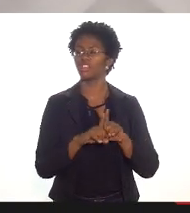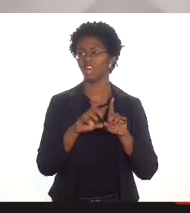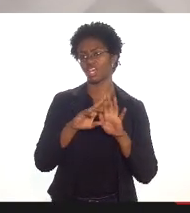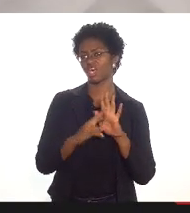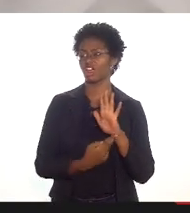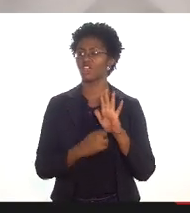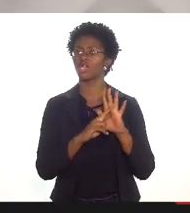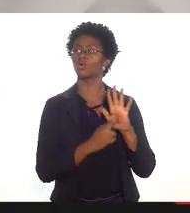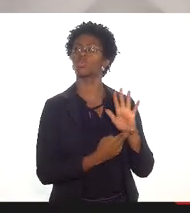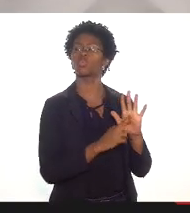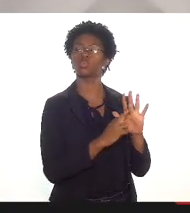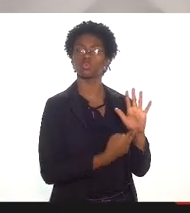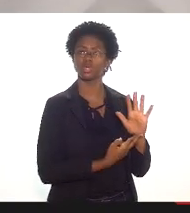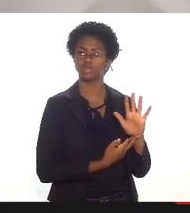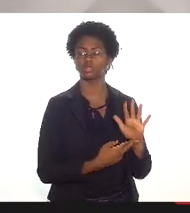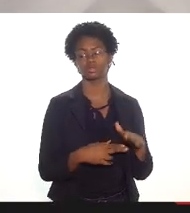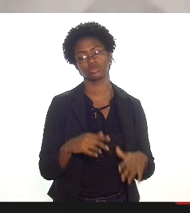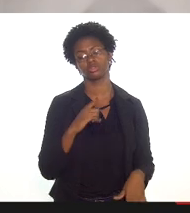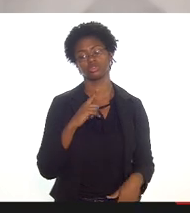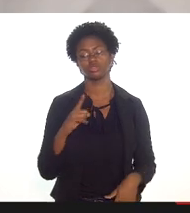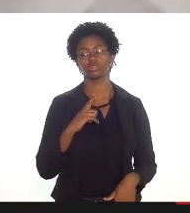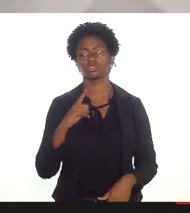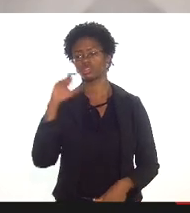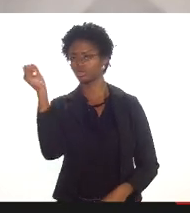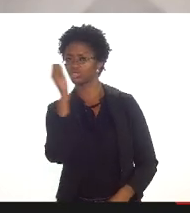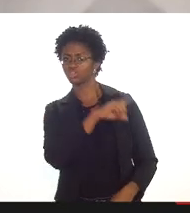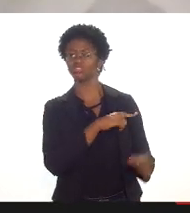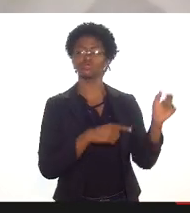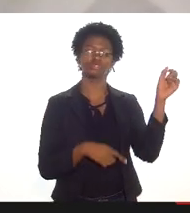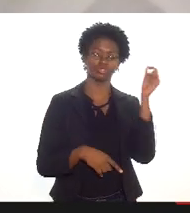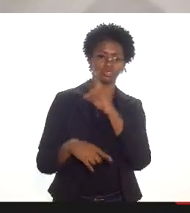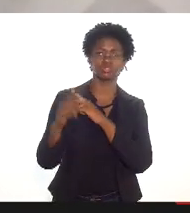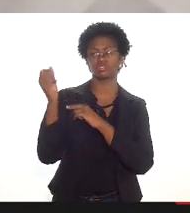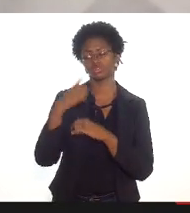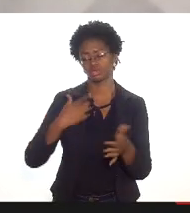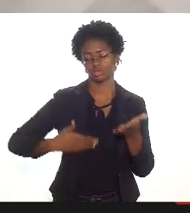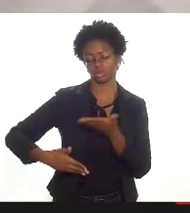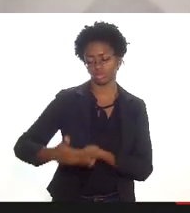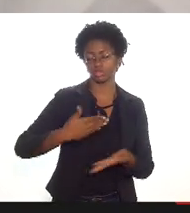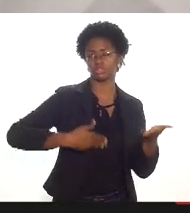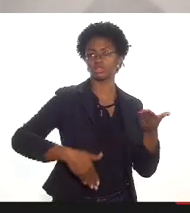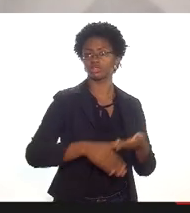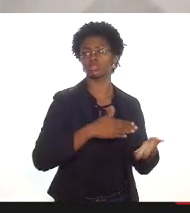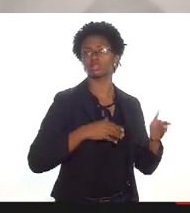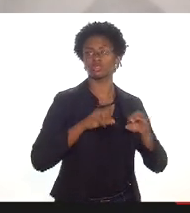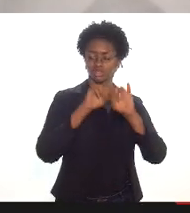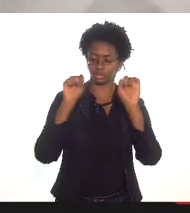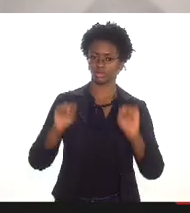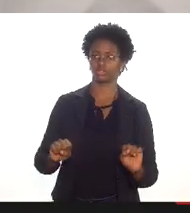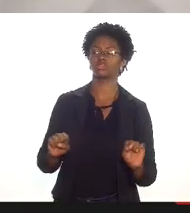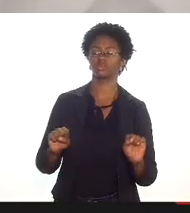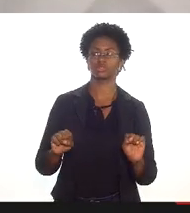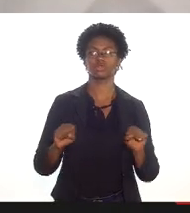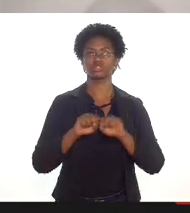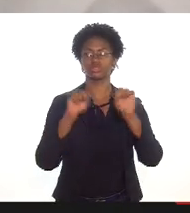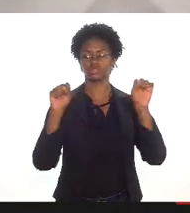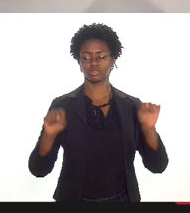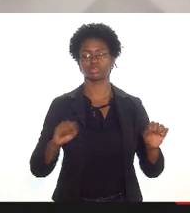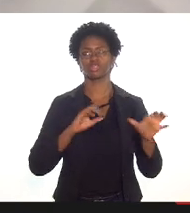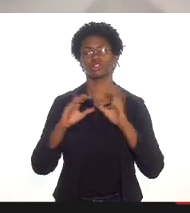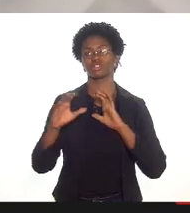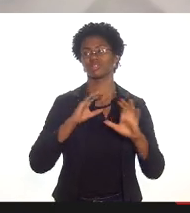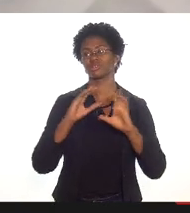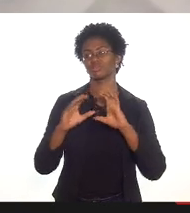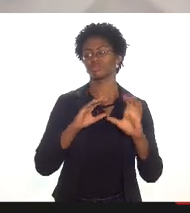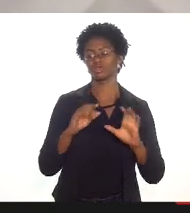regulação, né? Havia aí uma dificuldade na integração do sistema de comunicação,